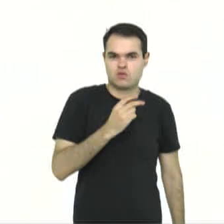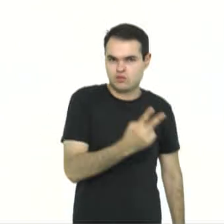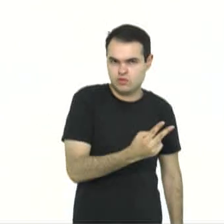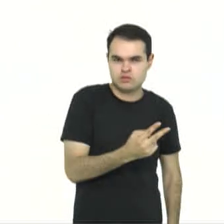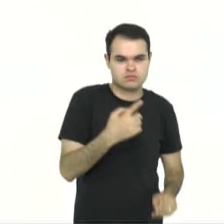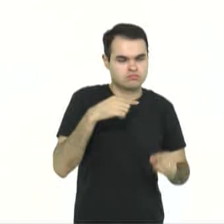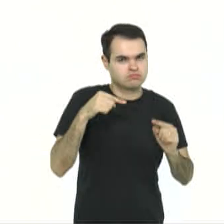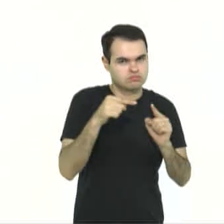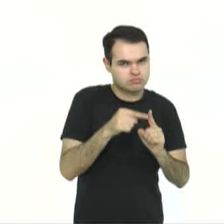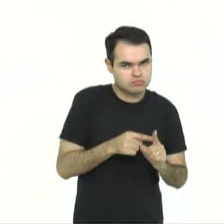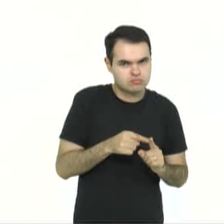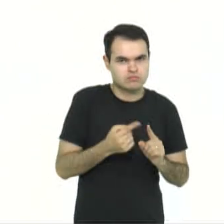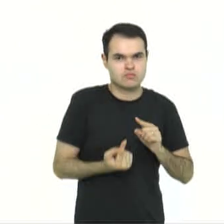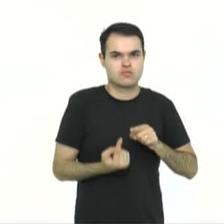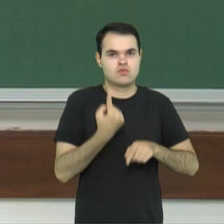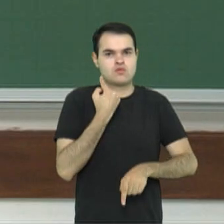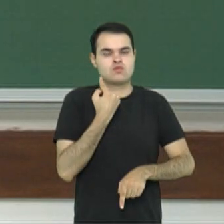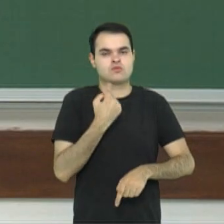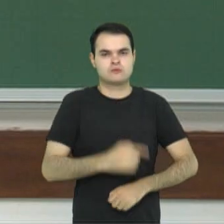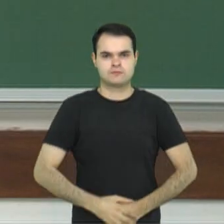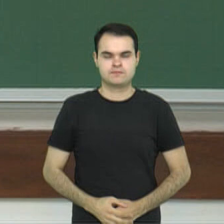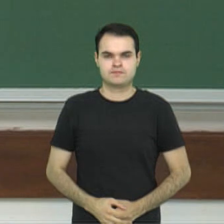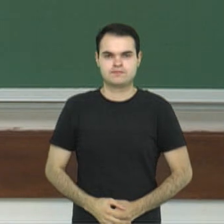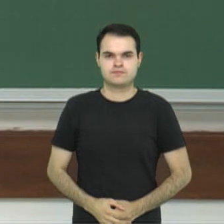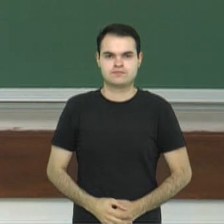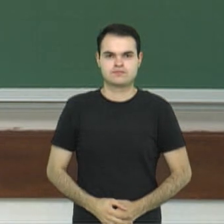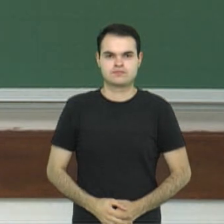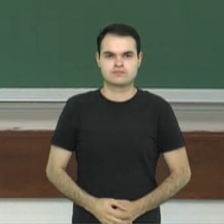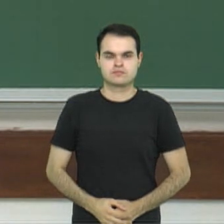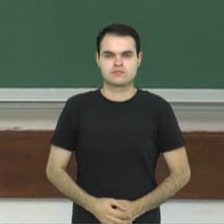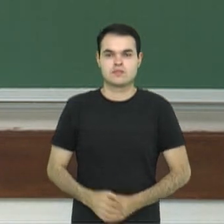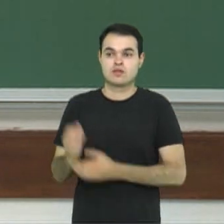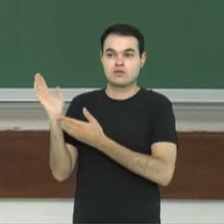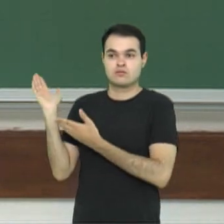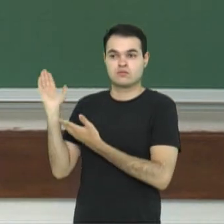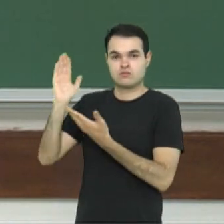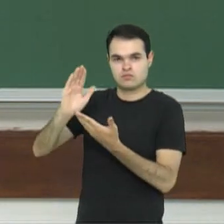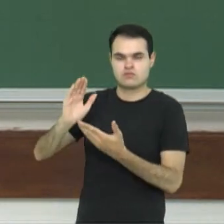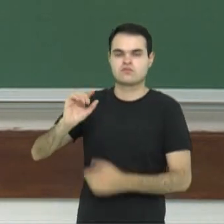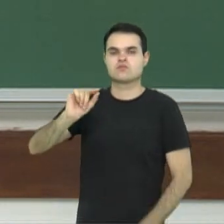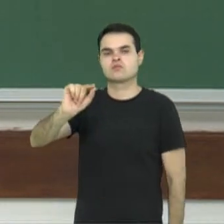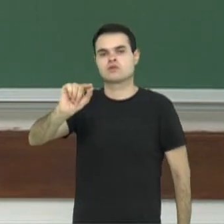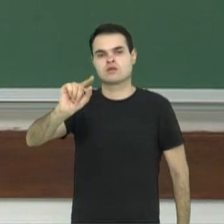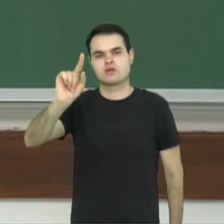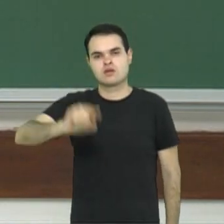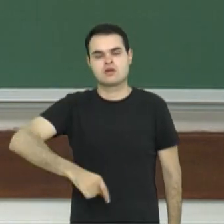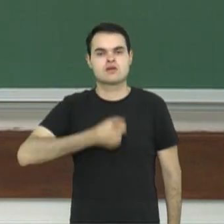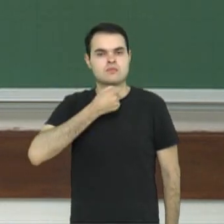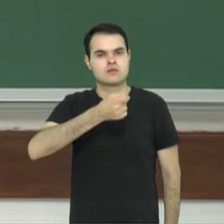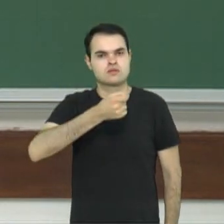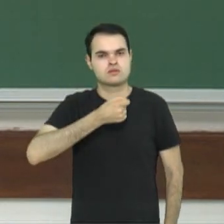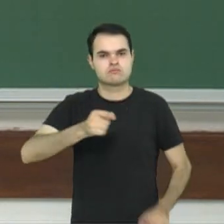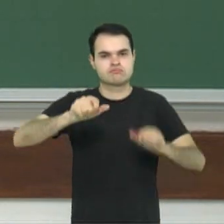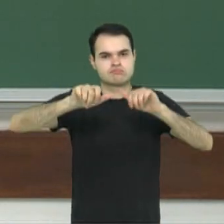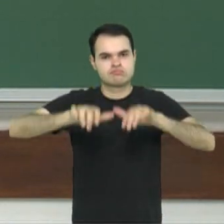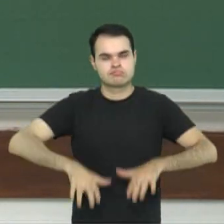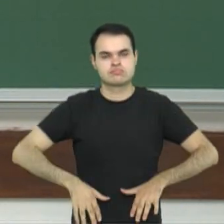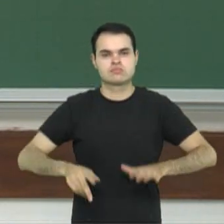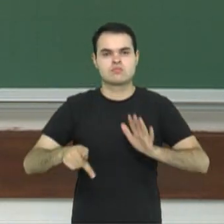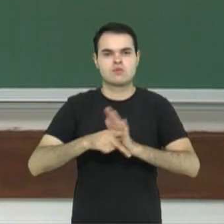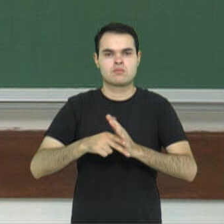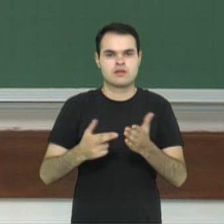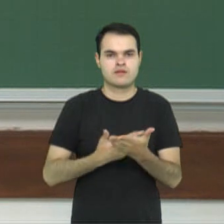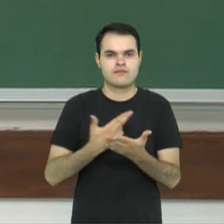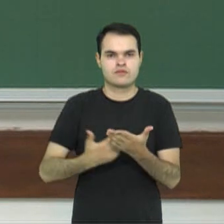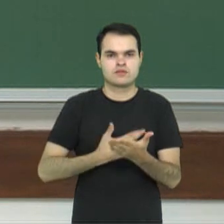se move no sentido oposto. Então, pessoal, eu trouxe aqui para vocês uma reportagem da revista Super Interessante para a gente